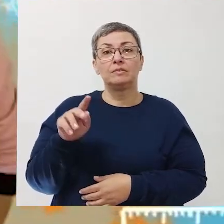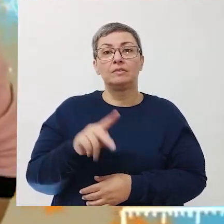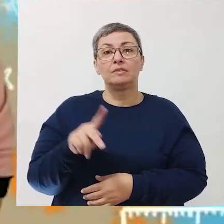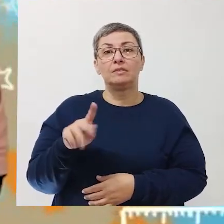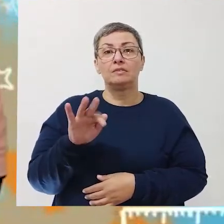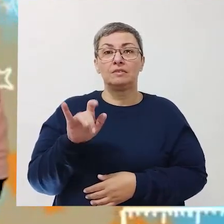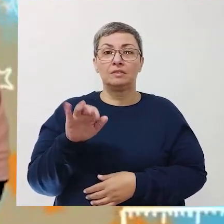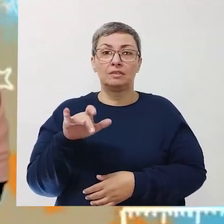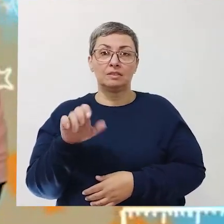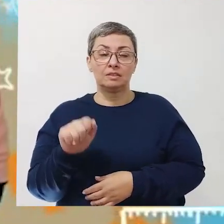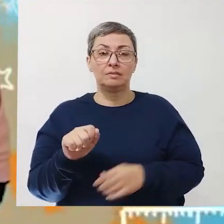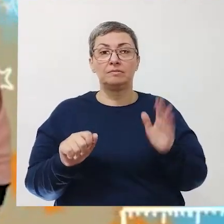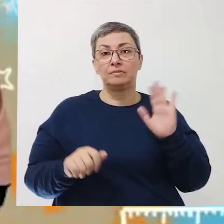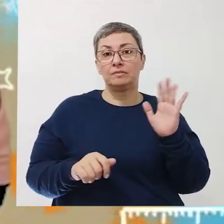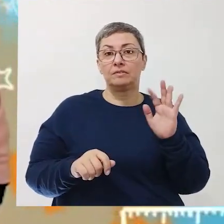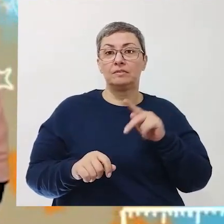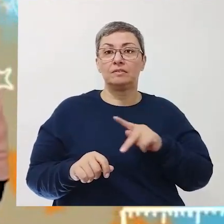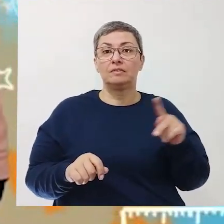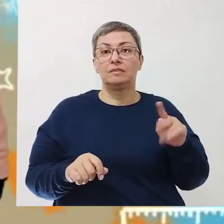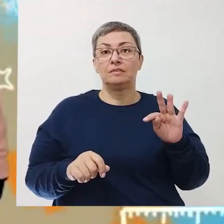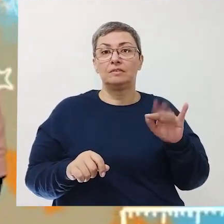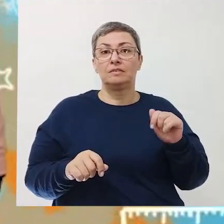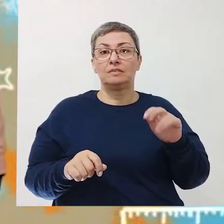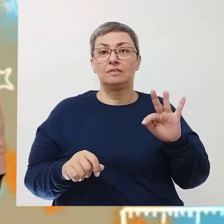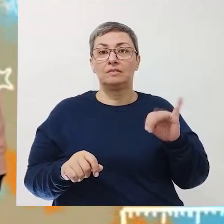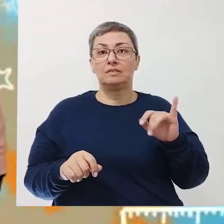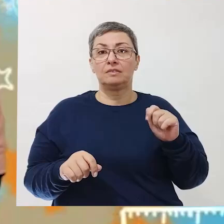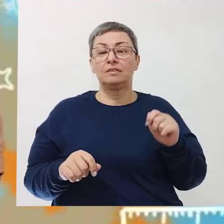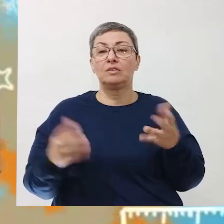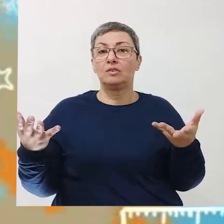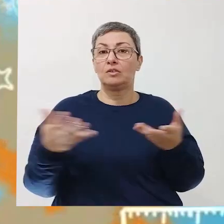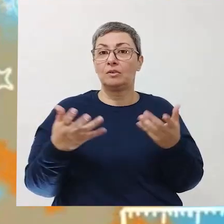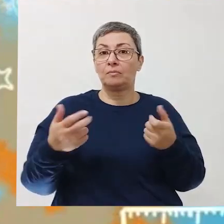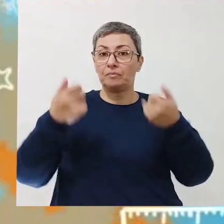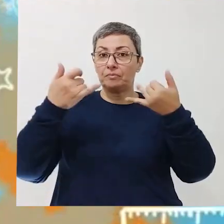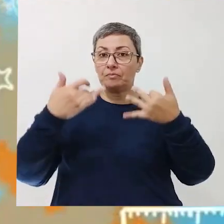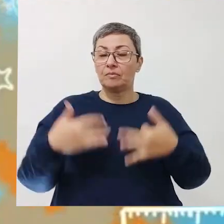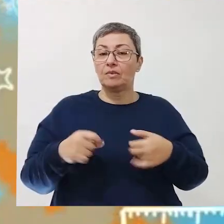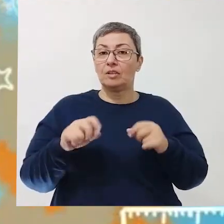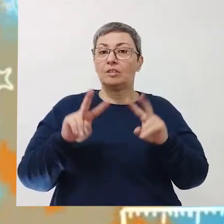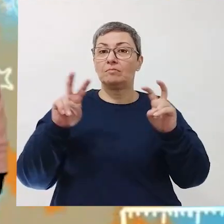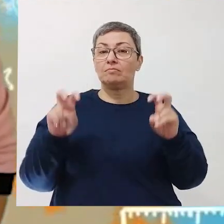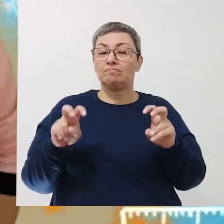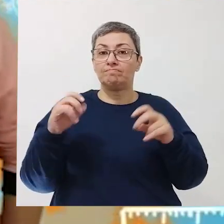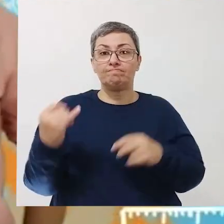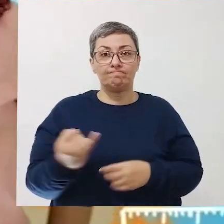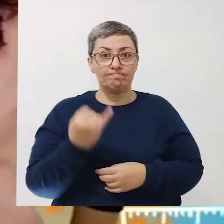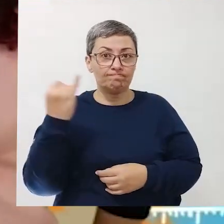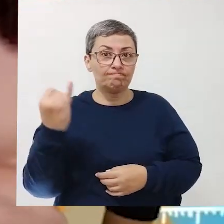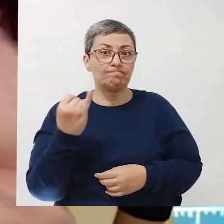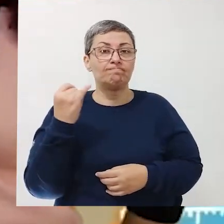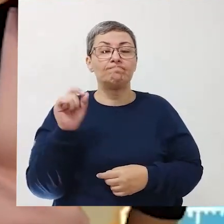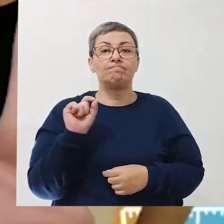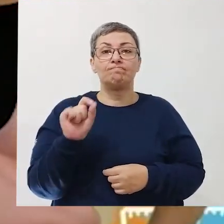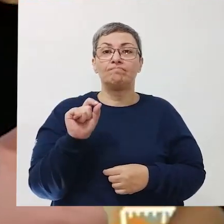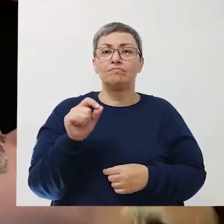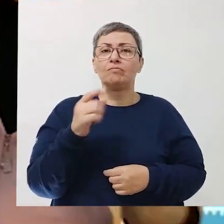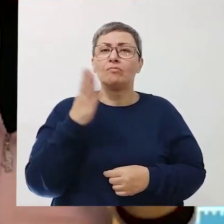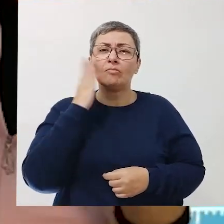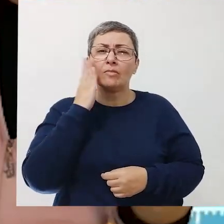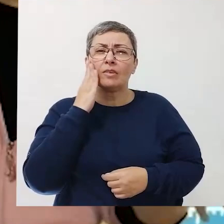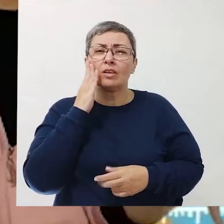palavra é originária da língua inglesa Vamos aprender como de fato devemos pronunciar A palavra bullying